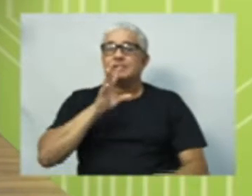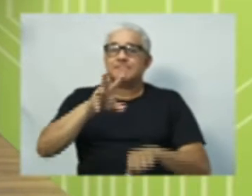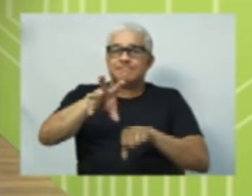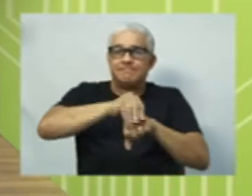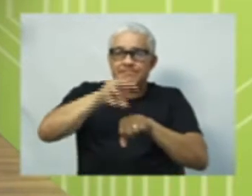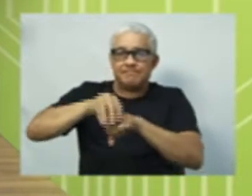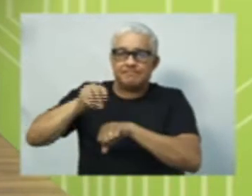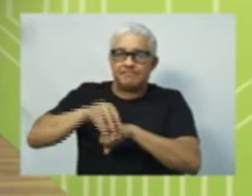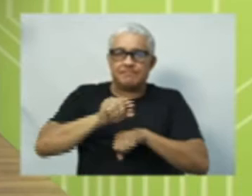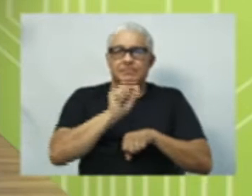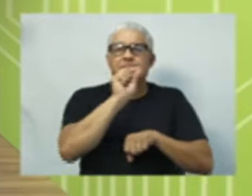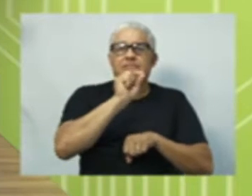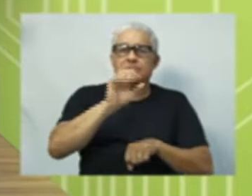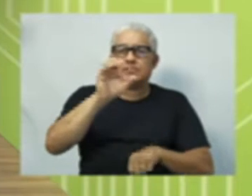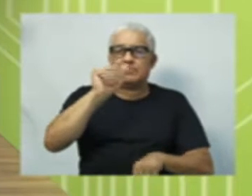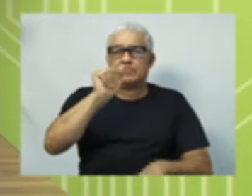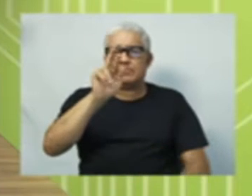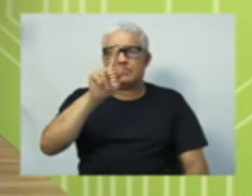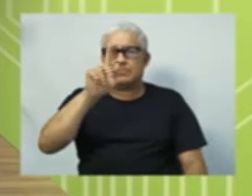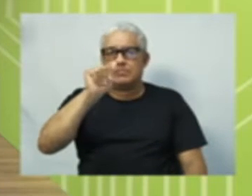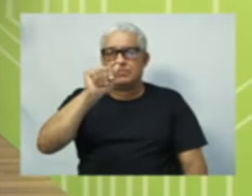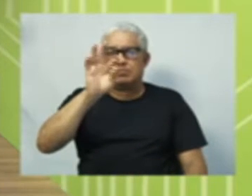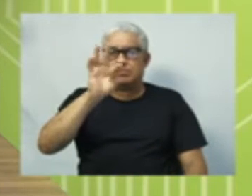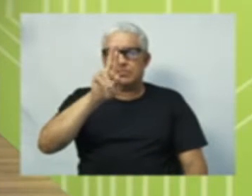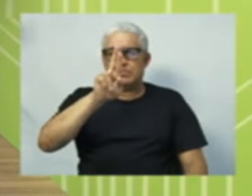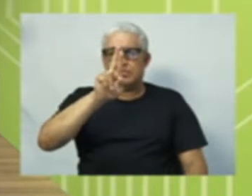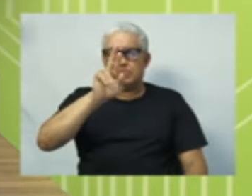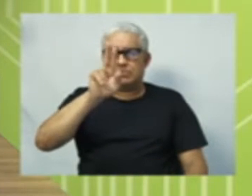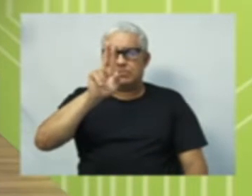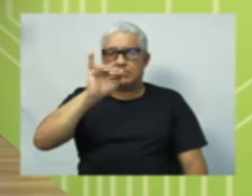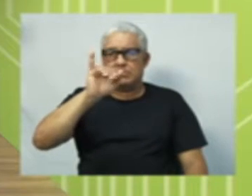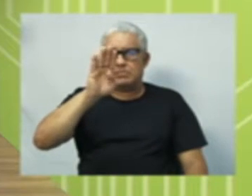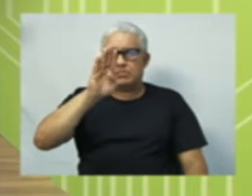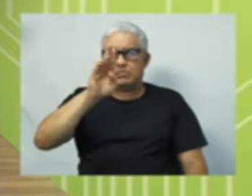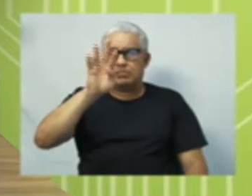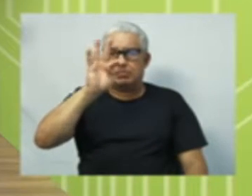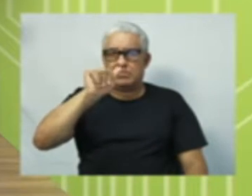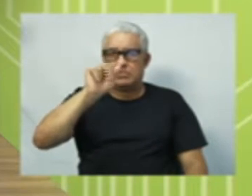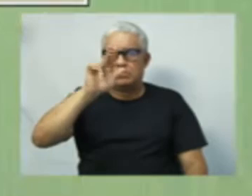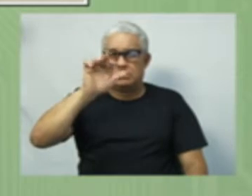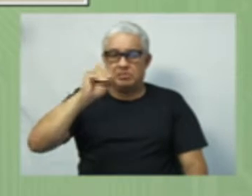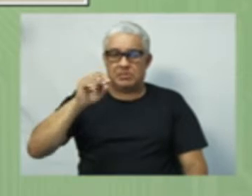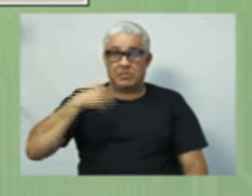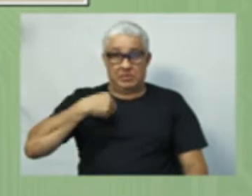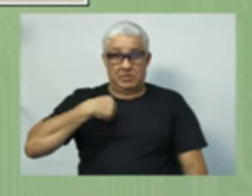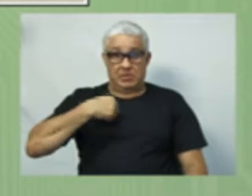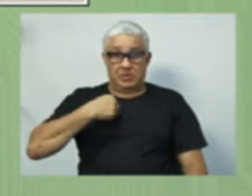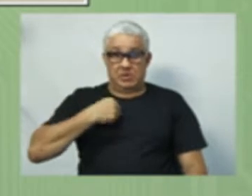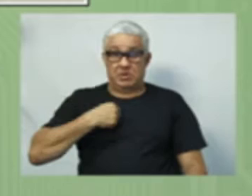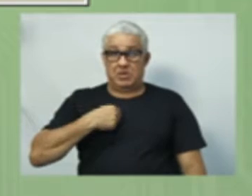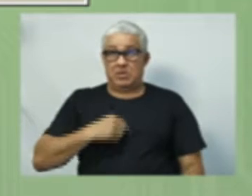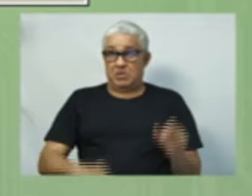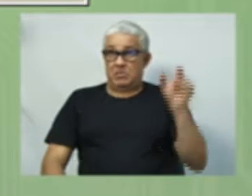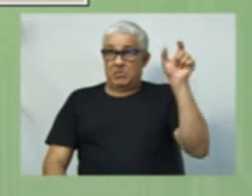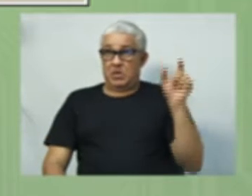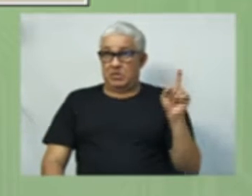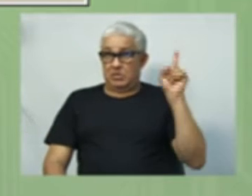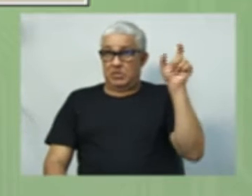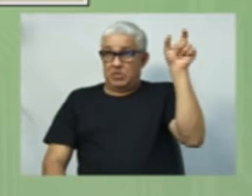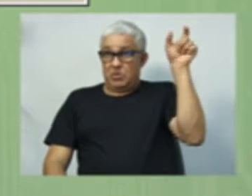sobre o que são essas cargas tributárias, né? Eu estou enquadrado aqui, ó. Vamos aqui para o slide. Eu estou enquadrado aqui,